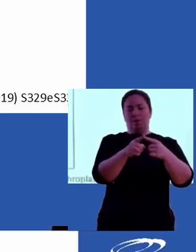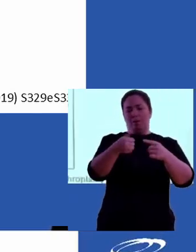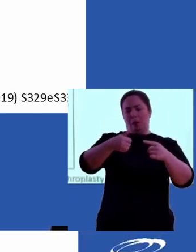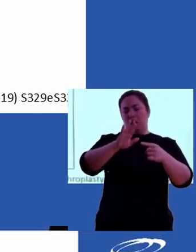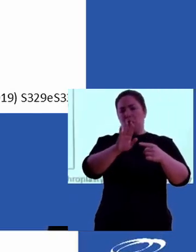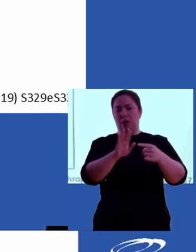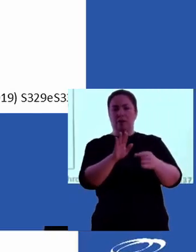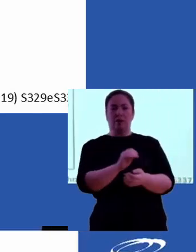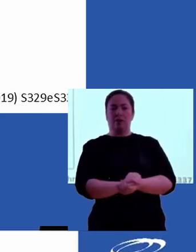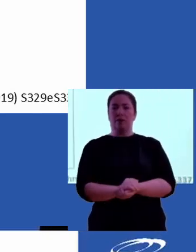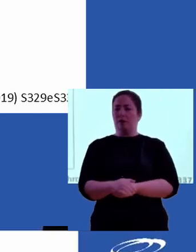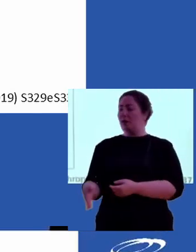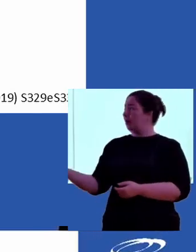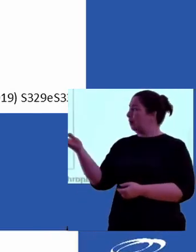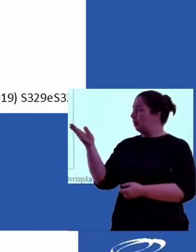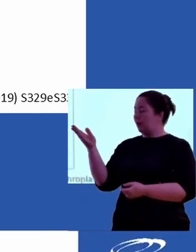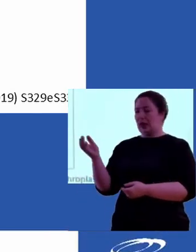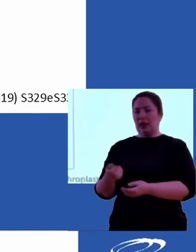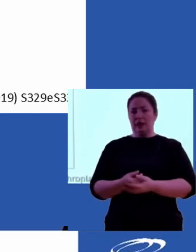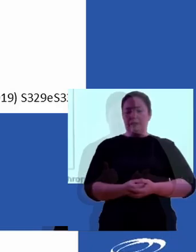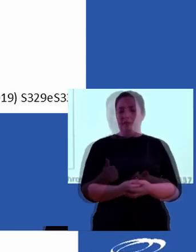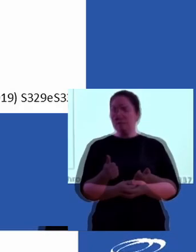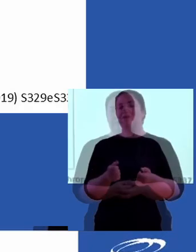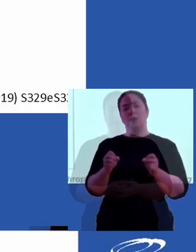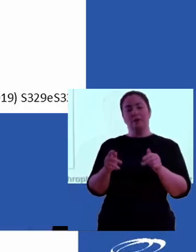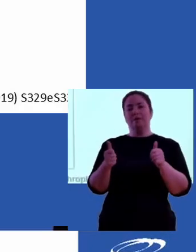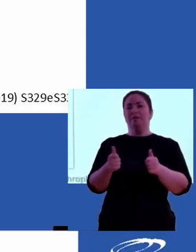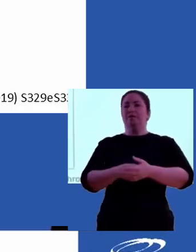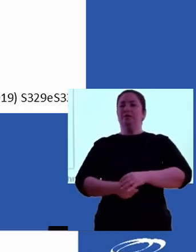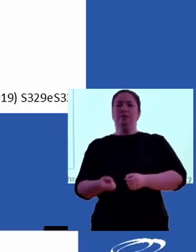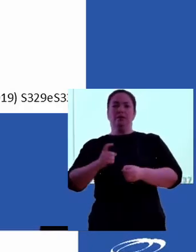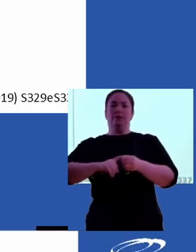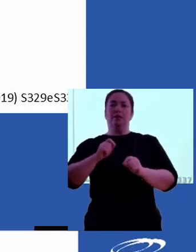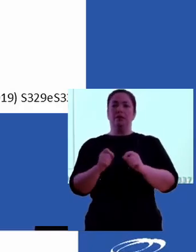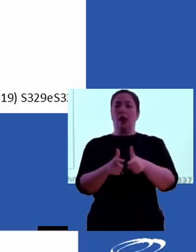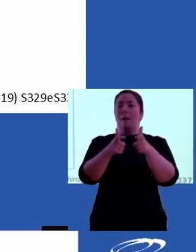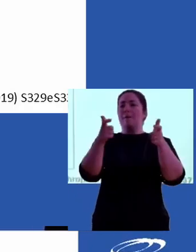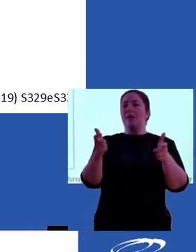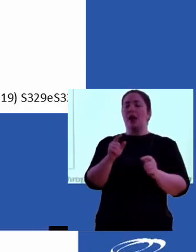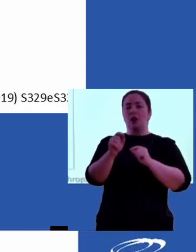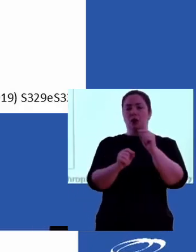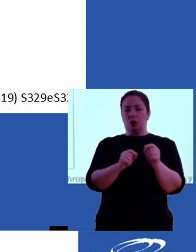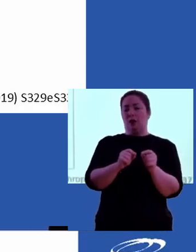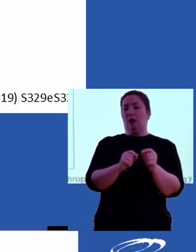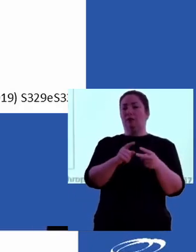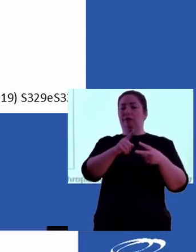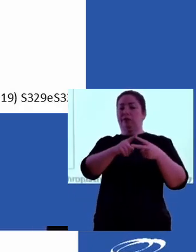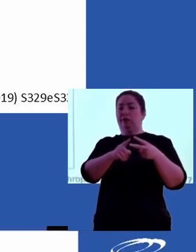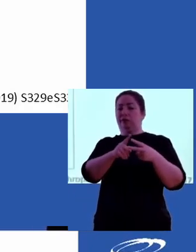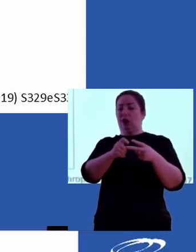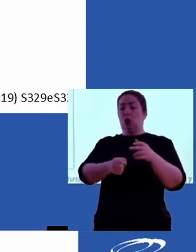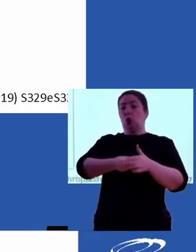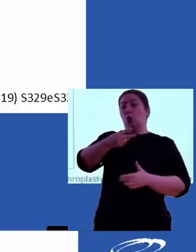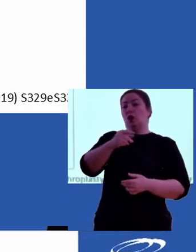uma tabela traduzida, resumindo o consenso. Os critérios maiores são a presença de 2 culturas positivas com o